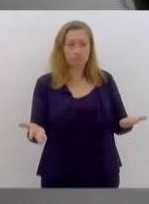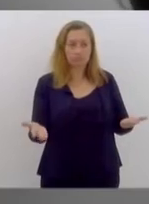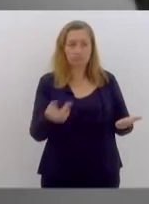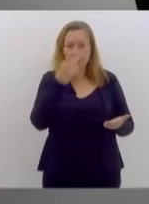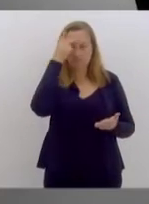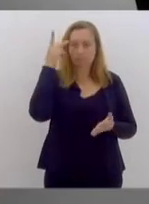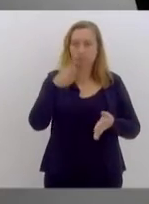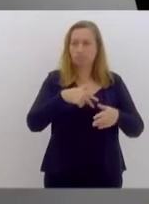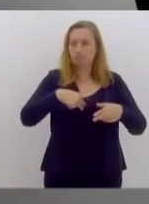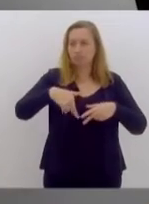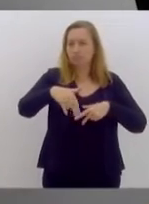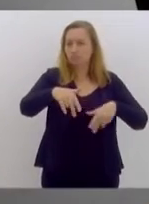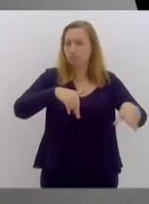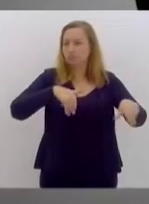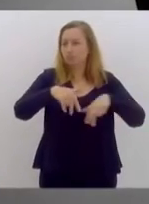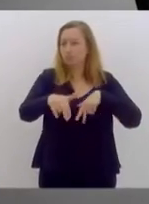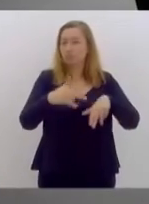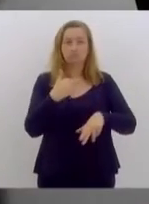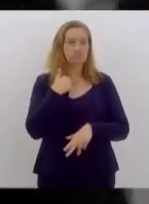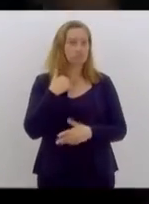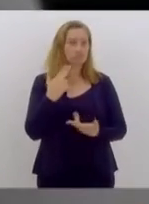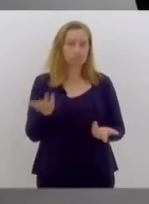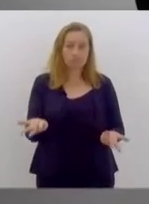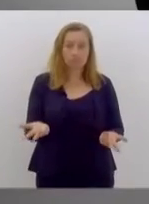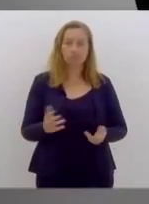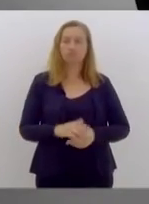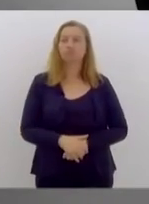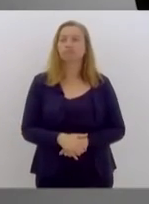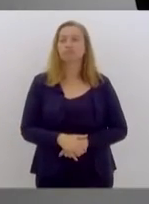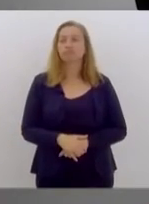transitando na própria via permanente